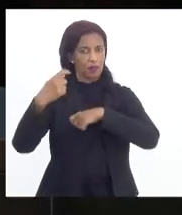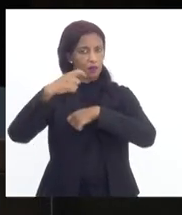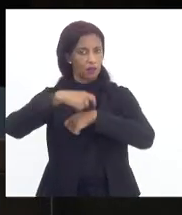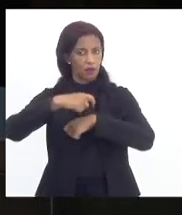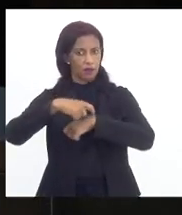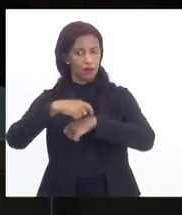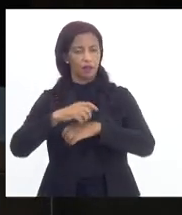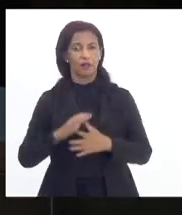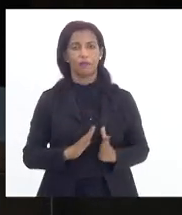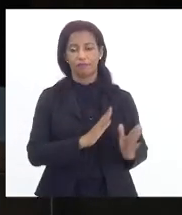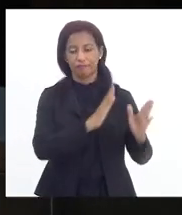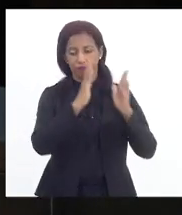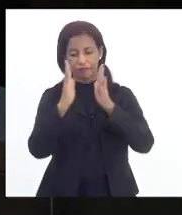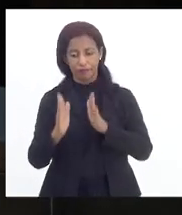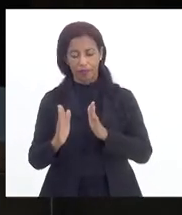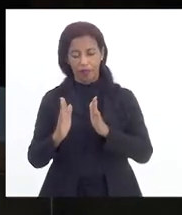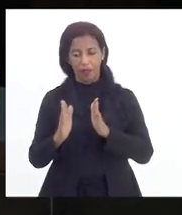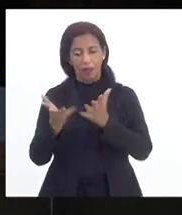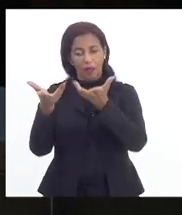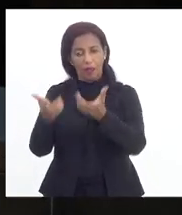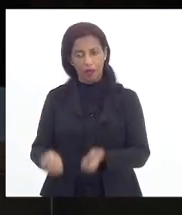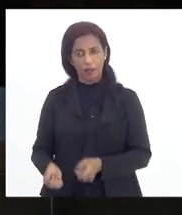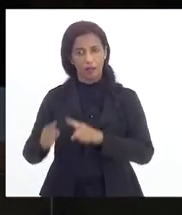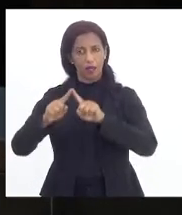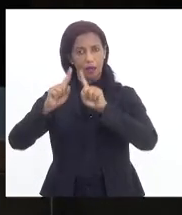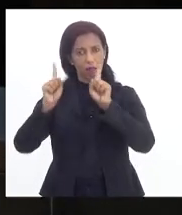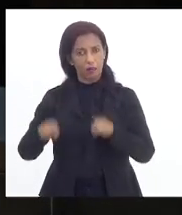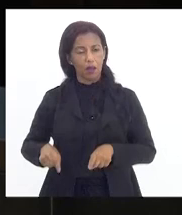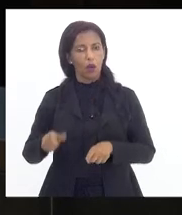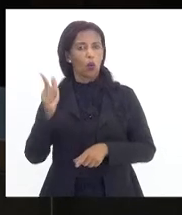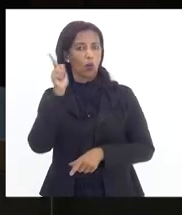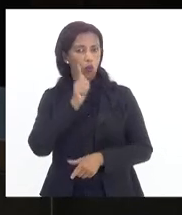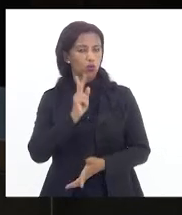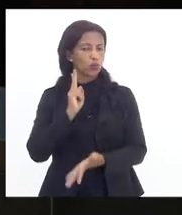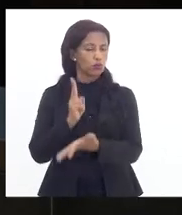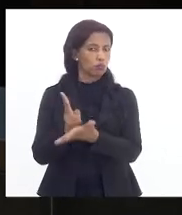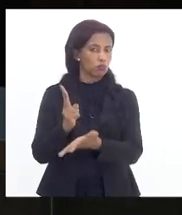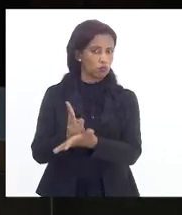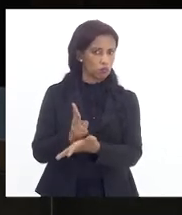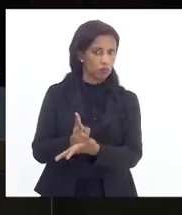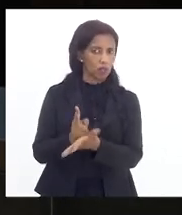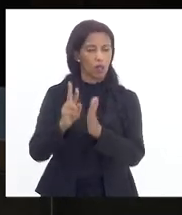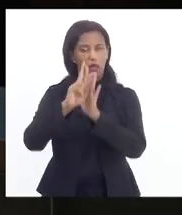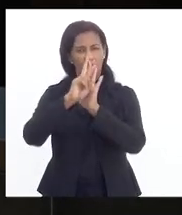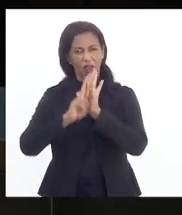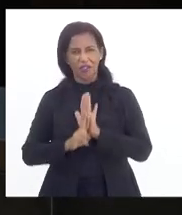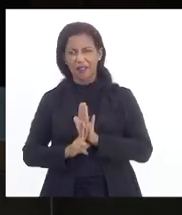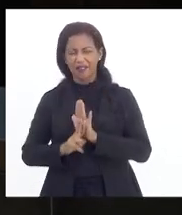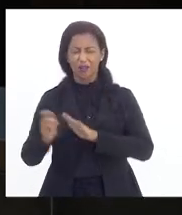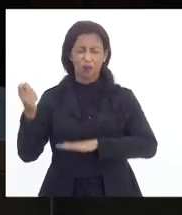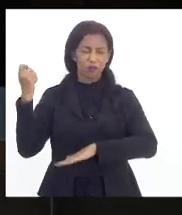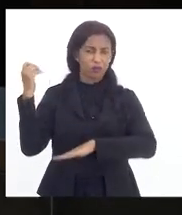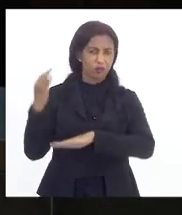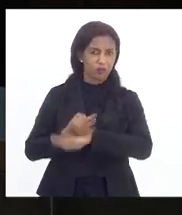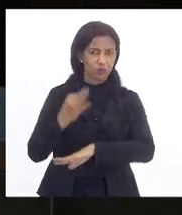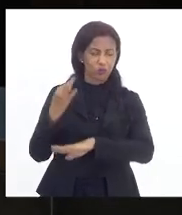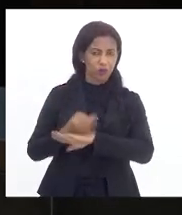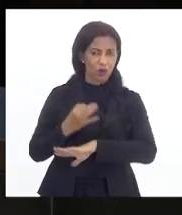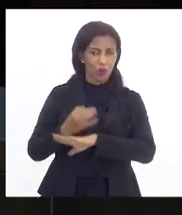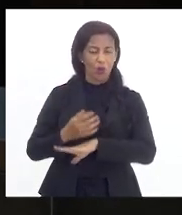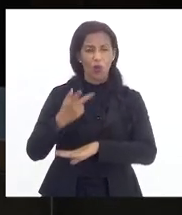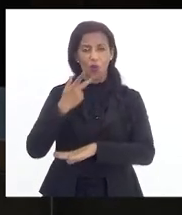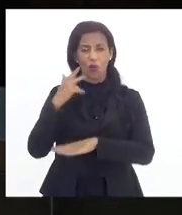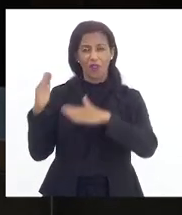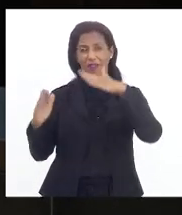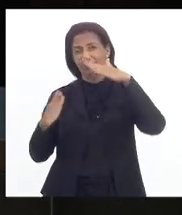é um permitir que o serviço público continue acontecendo no Rio de Janeiro as regras são tão duras quando fala inclusive do